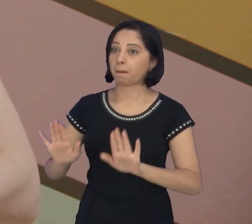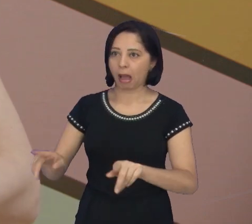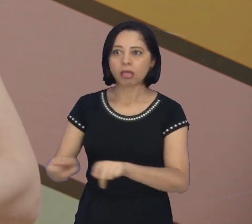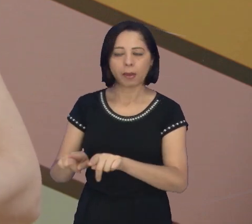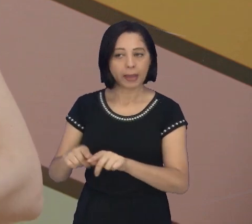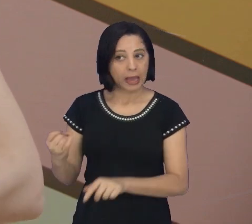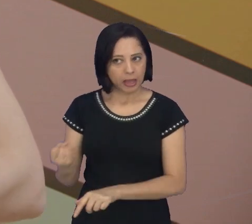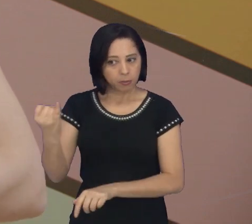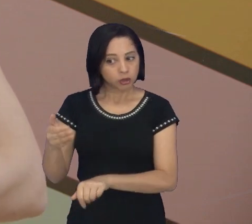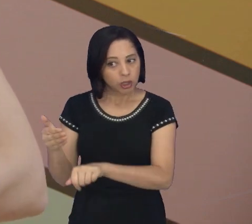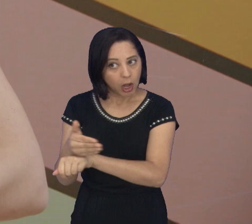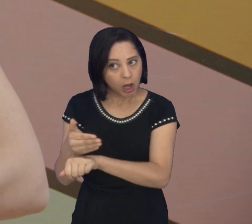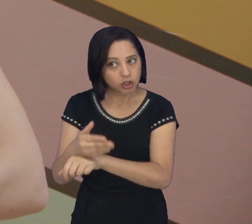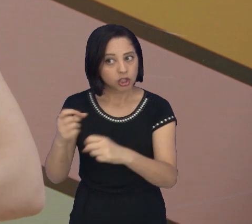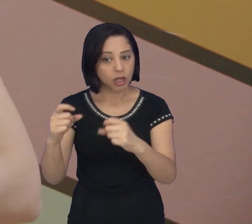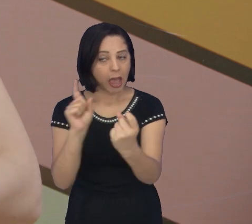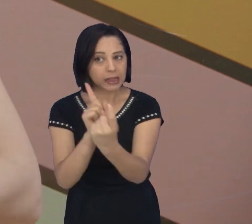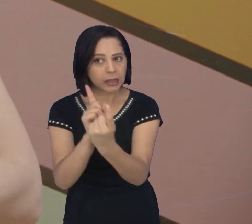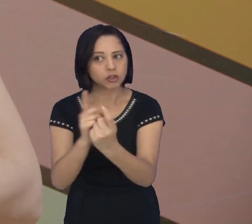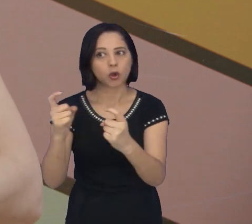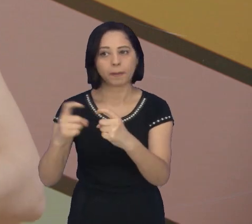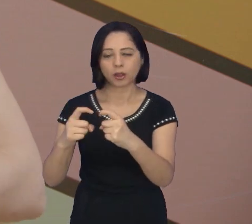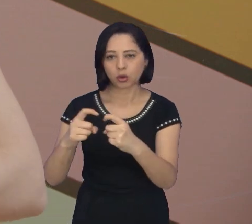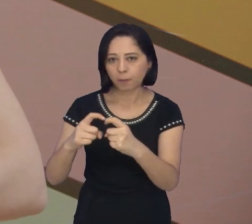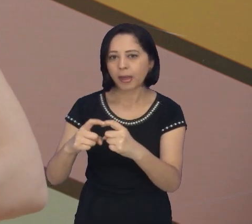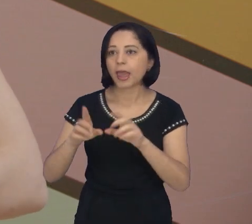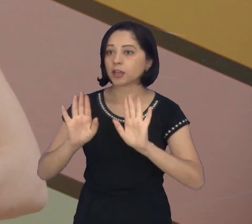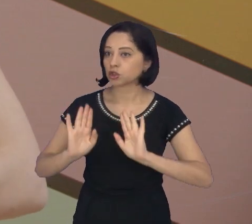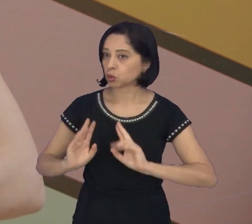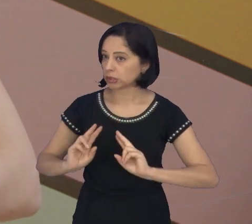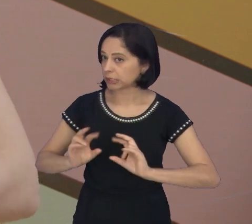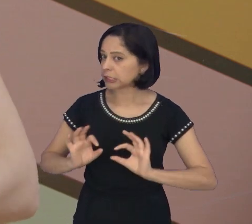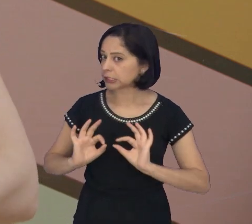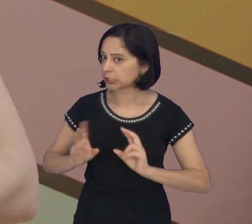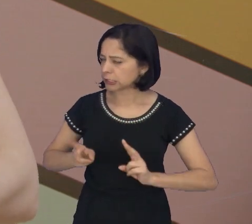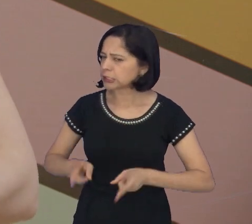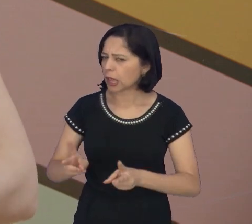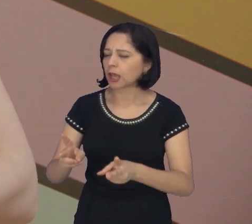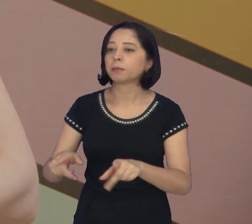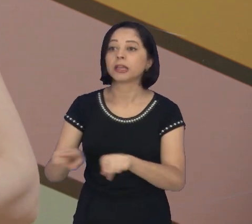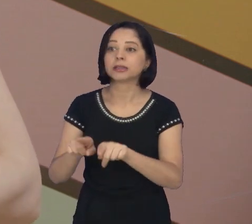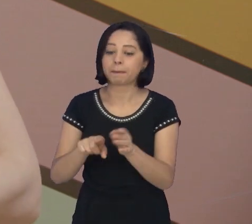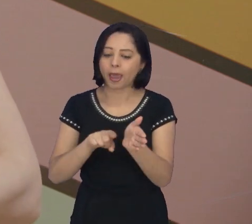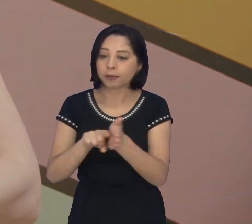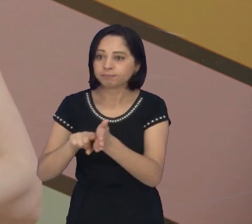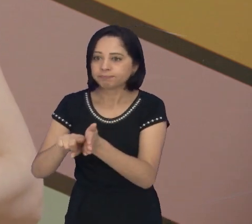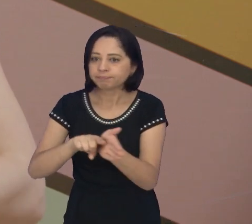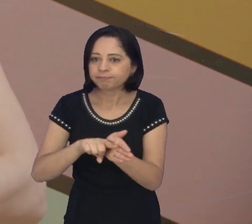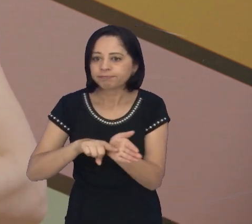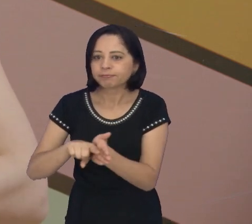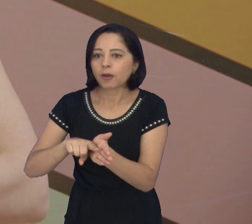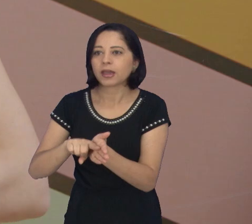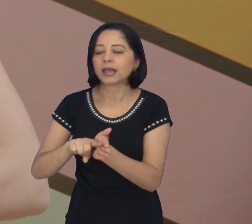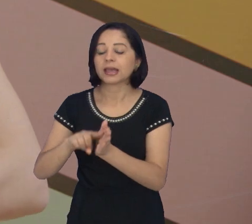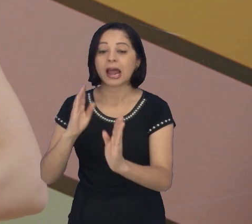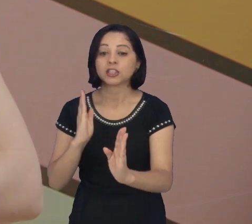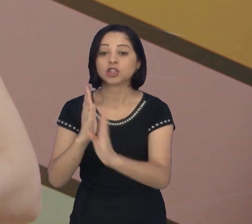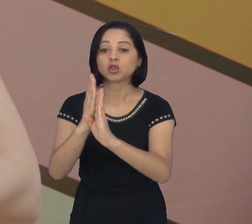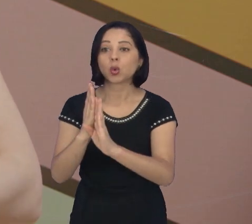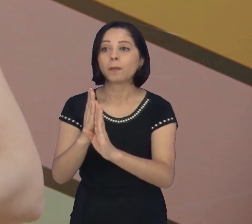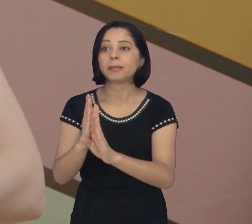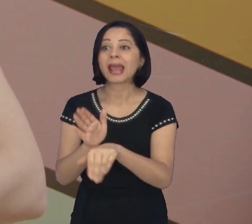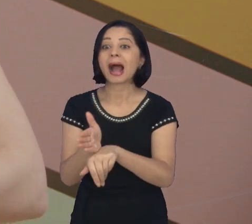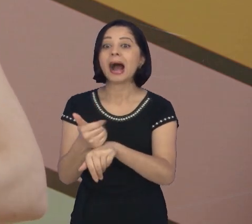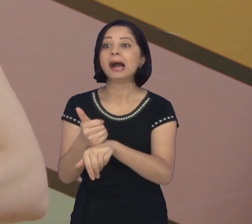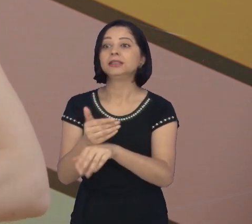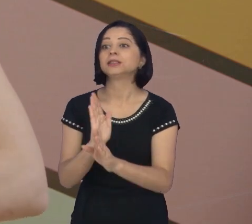Então, ir a consultas com uma certa frequência, realizar os exames de rotina, para que a gente possa diagnosticar doenças precocemente